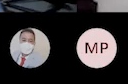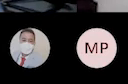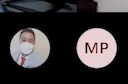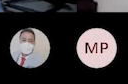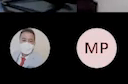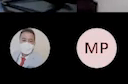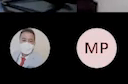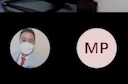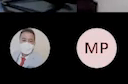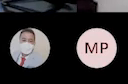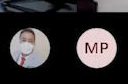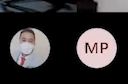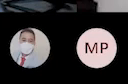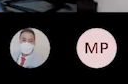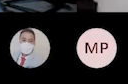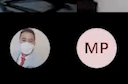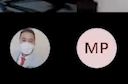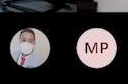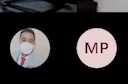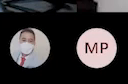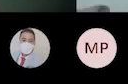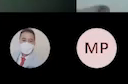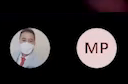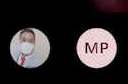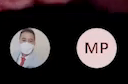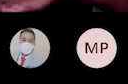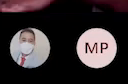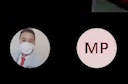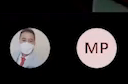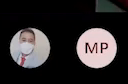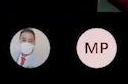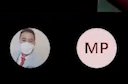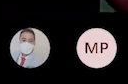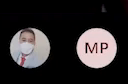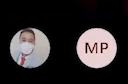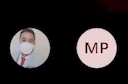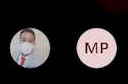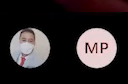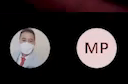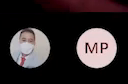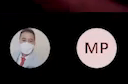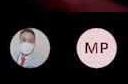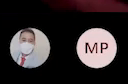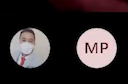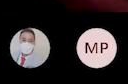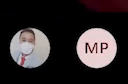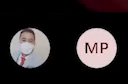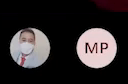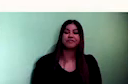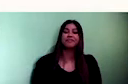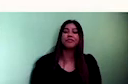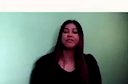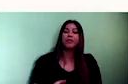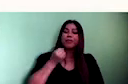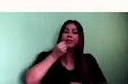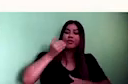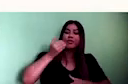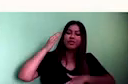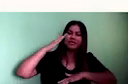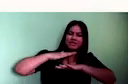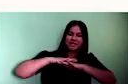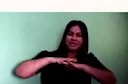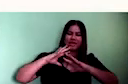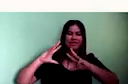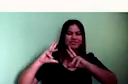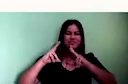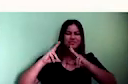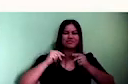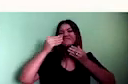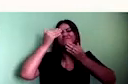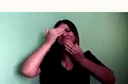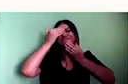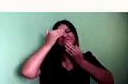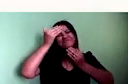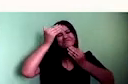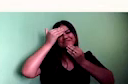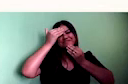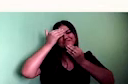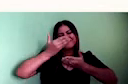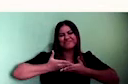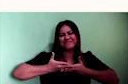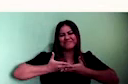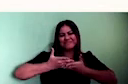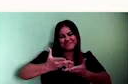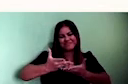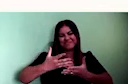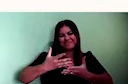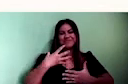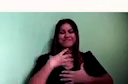boa tarde. Vamos iniciar então aqui a apresentação. Agradeço o convite. Fico